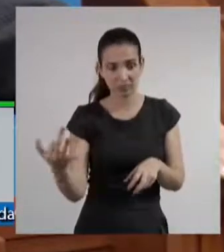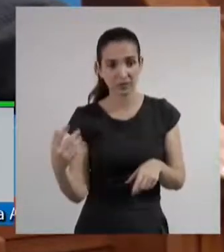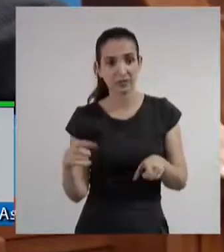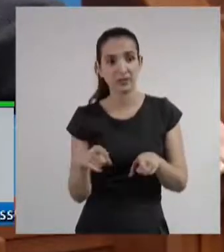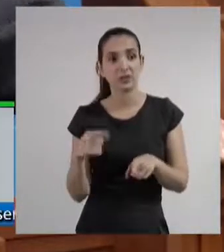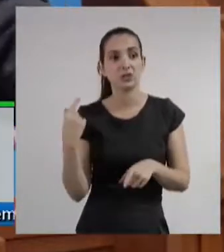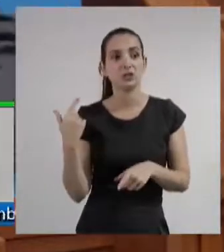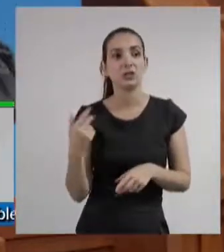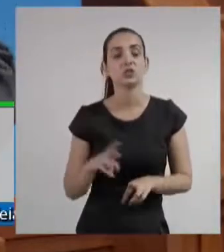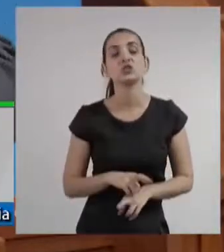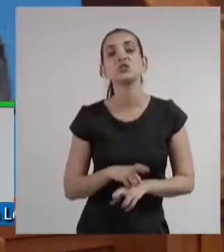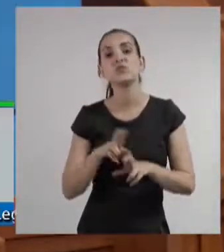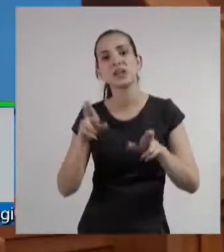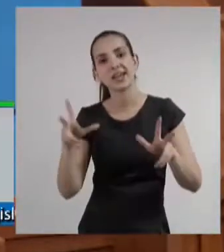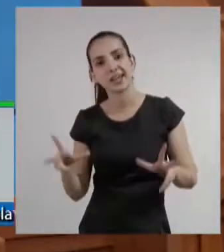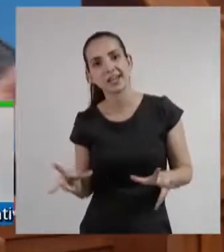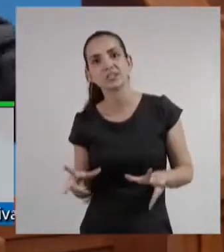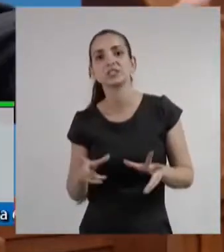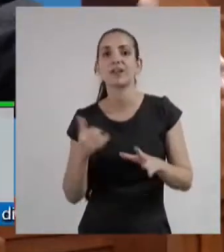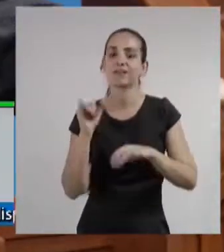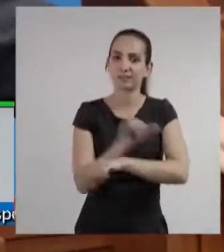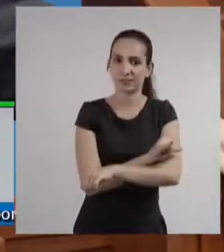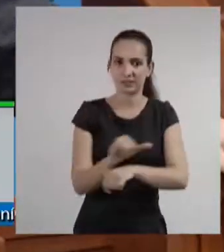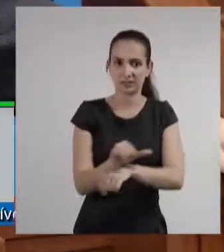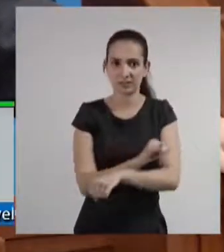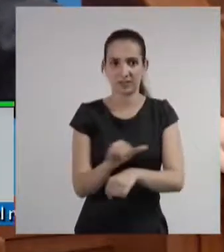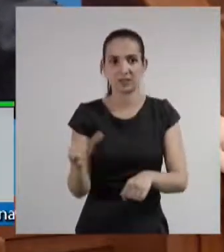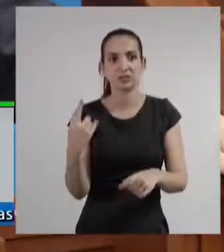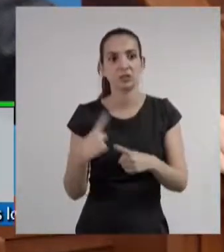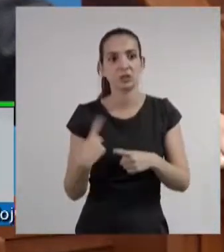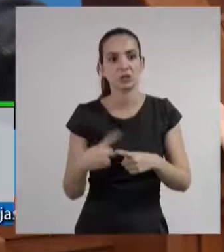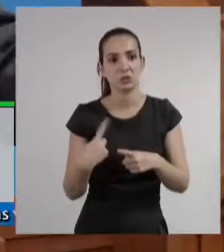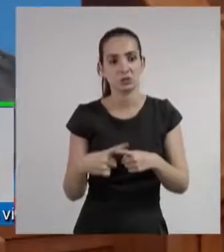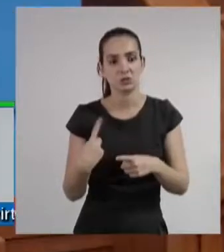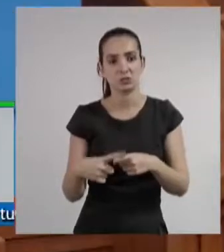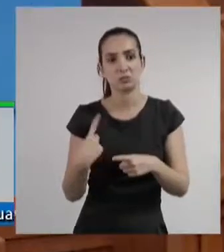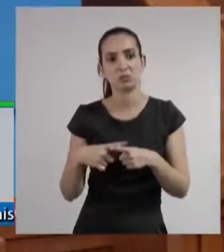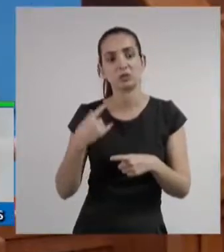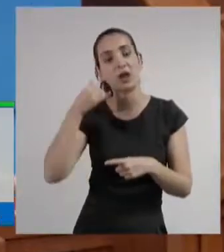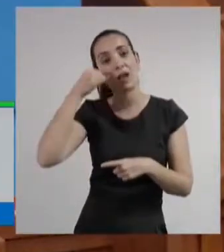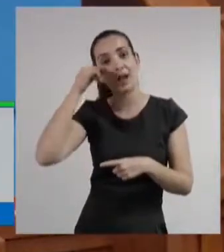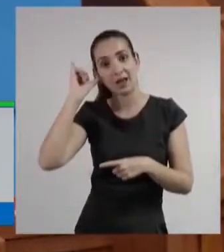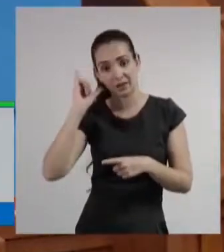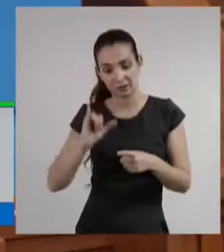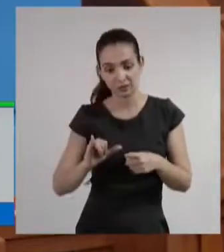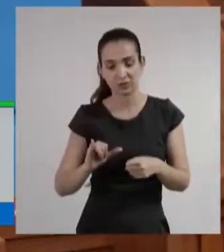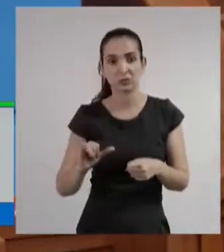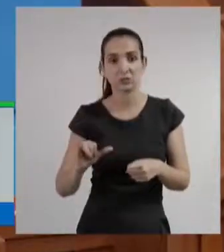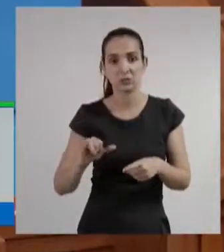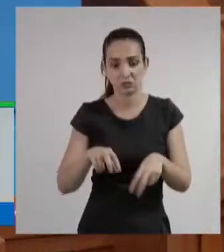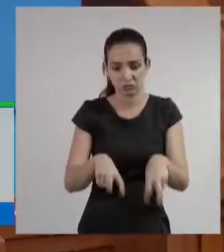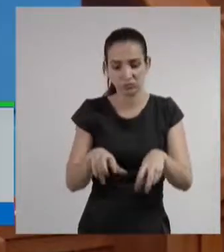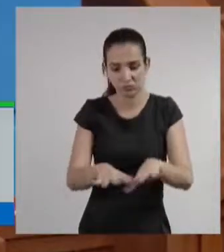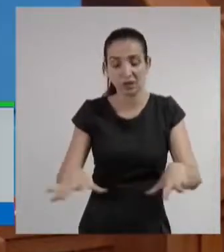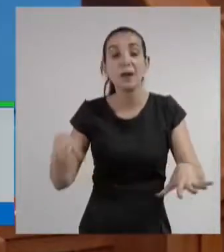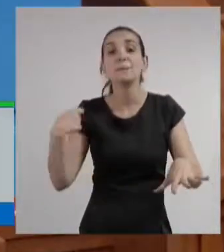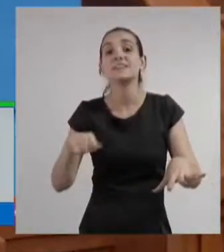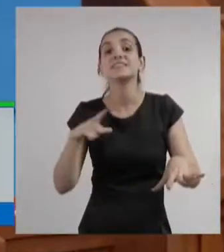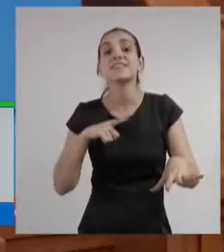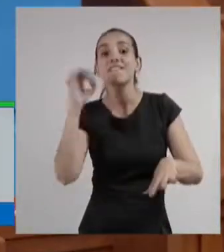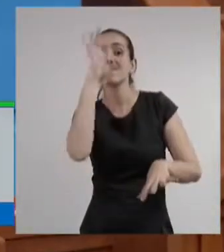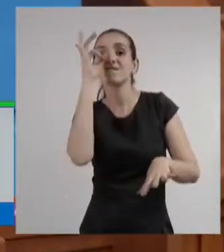exposto, o capim ajuda a segurar a enxurrada e ela chega nos rios,